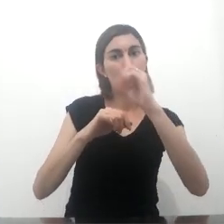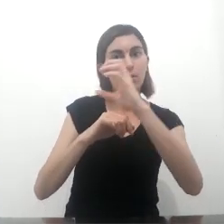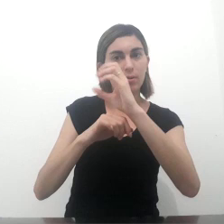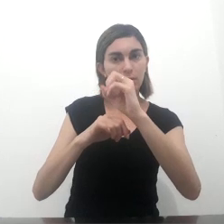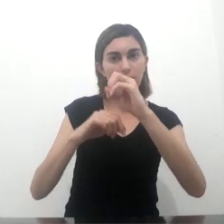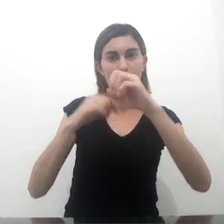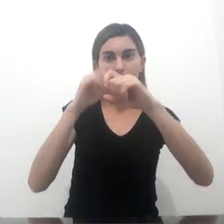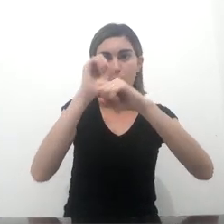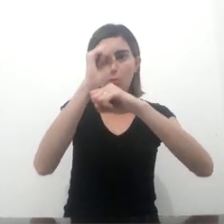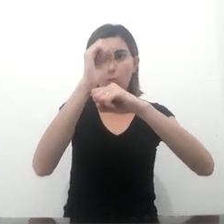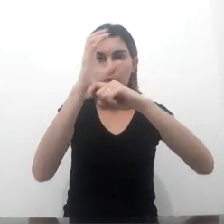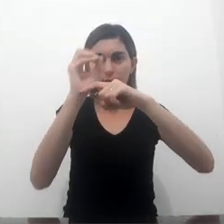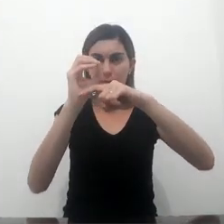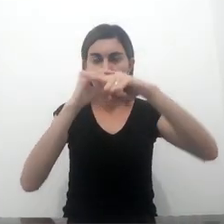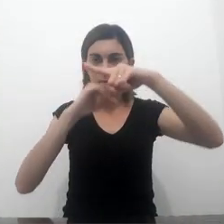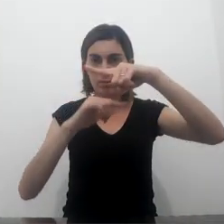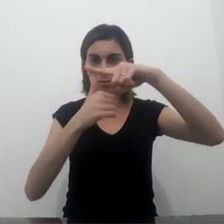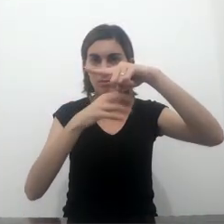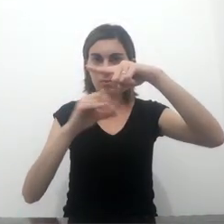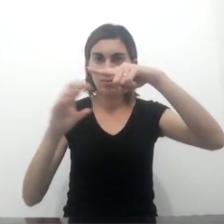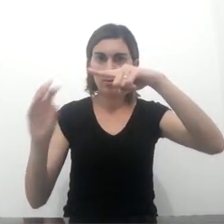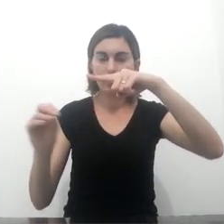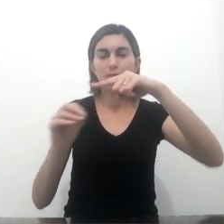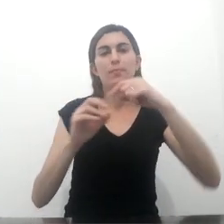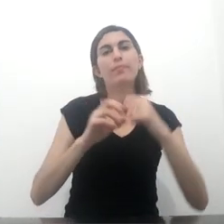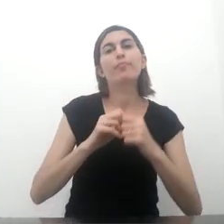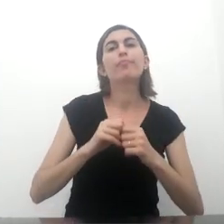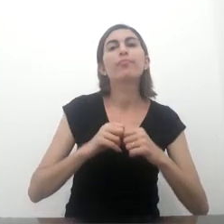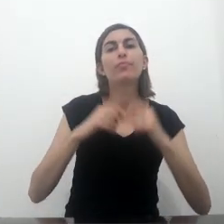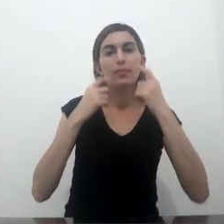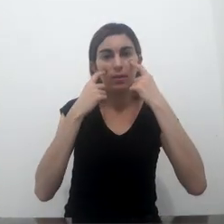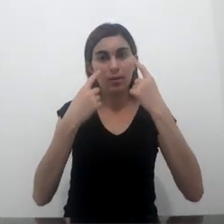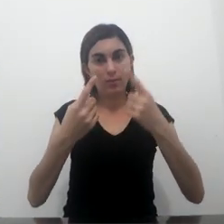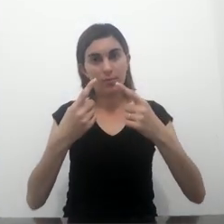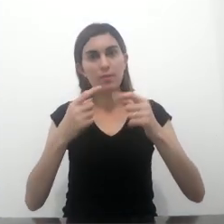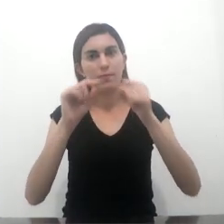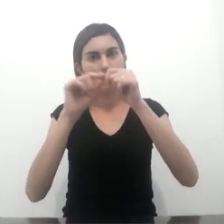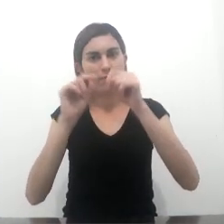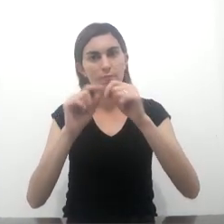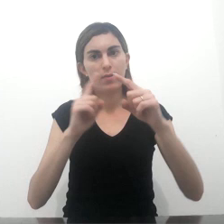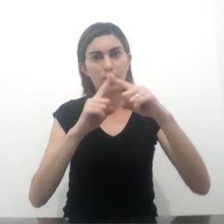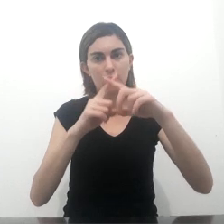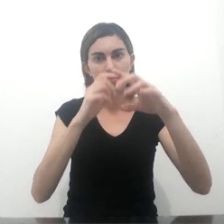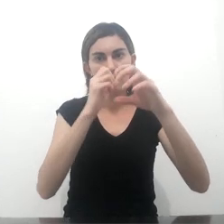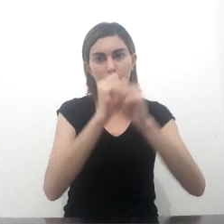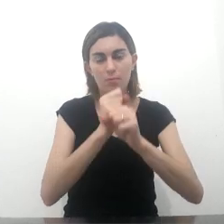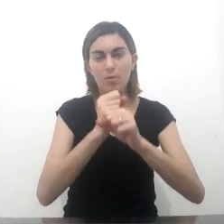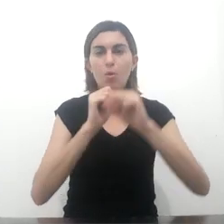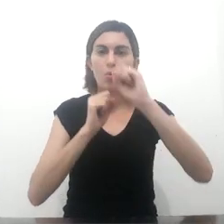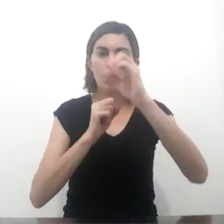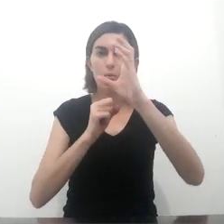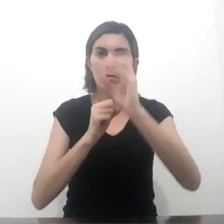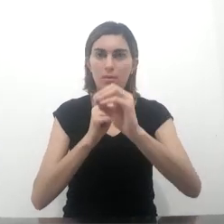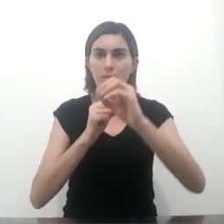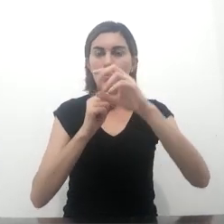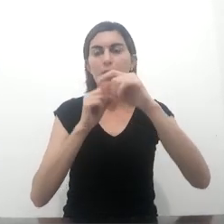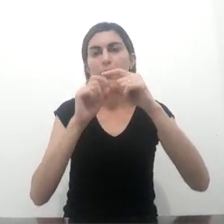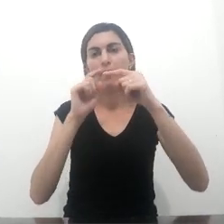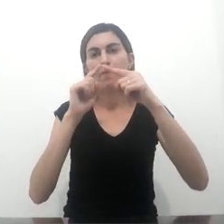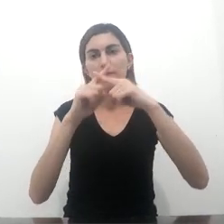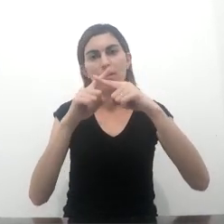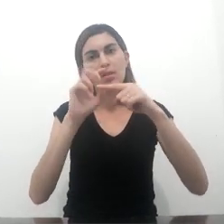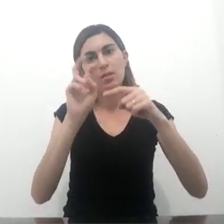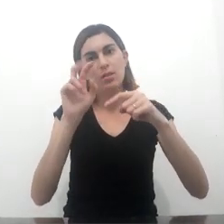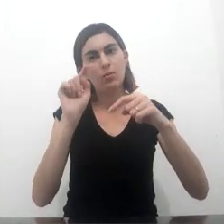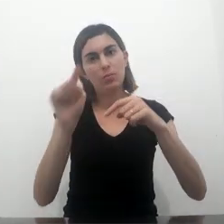80 sobre 100. O dia é vezes 50 mil é 50 mil. Você realiza a multiplicação. 80 vezes